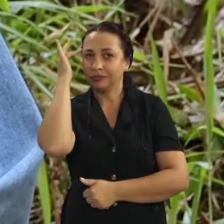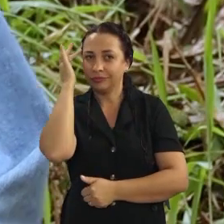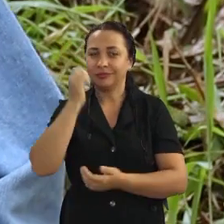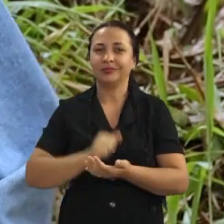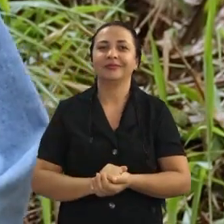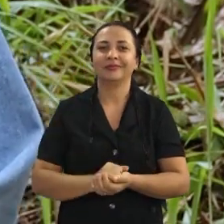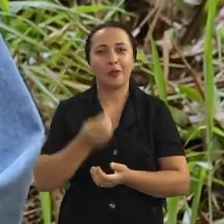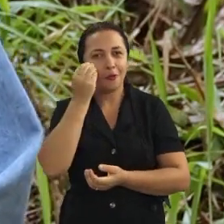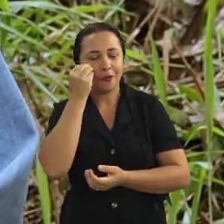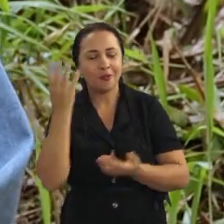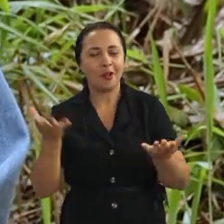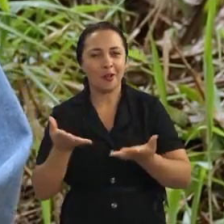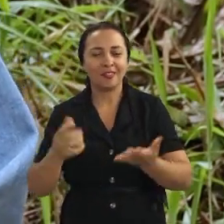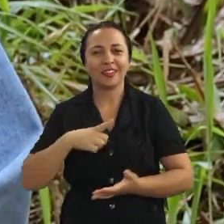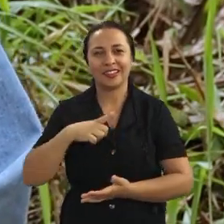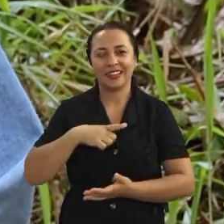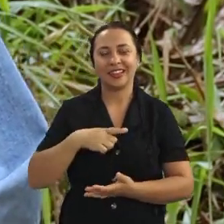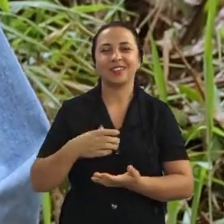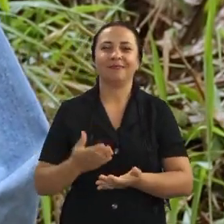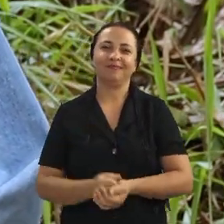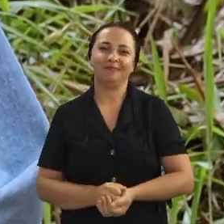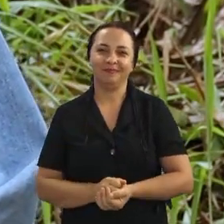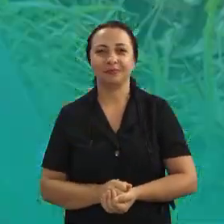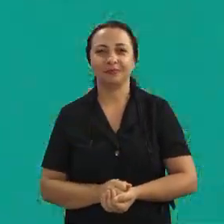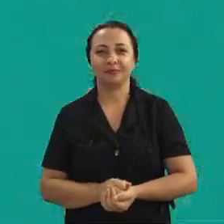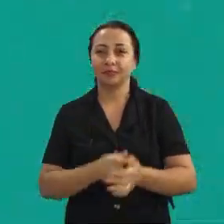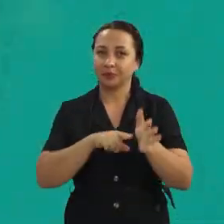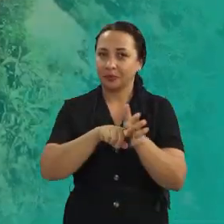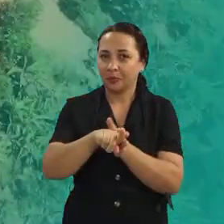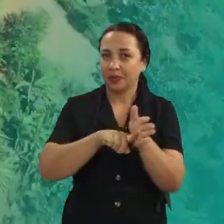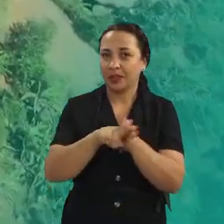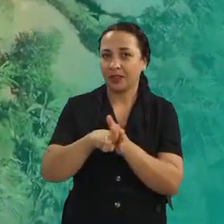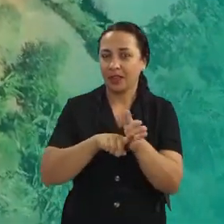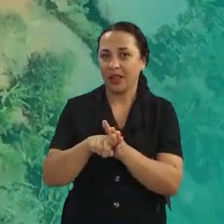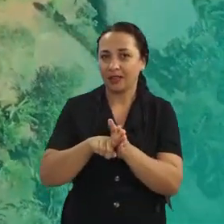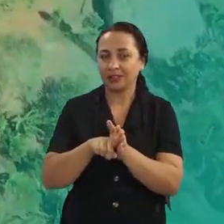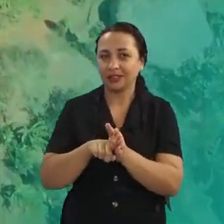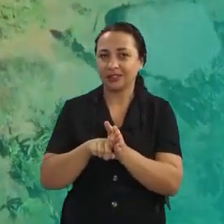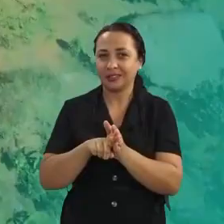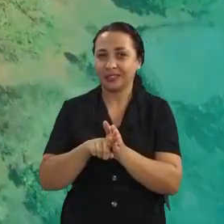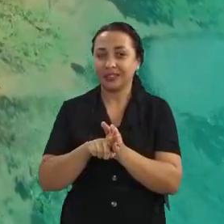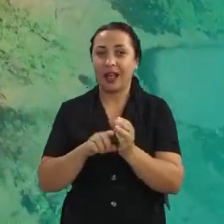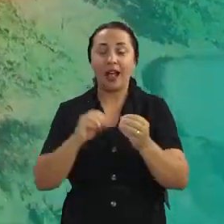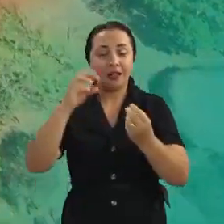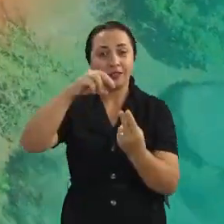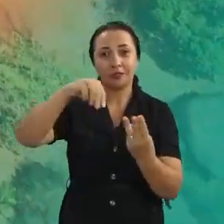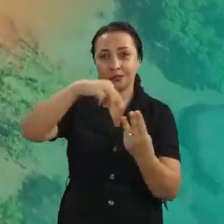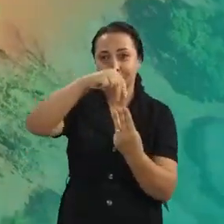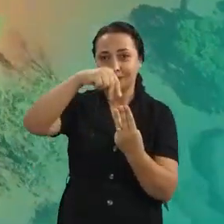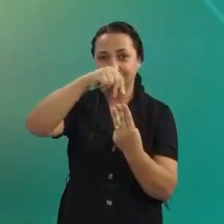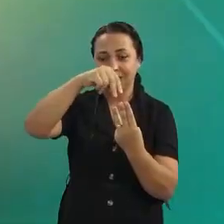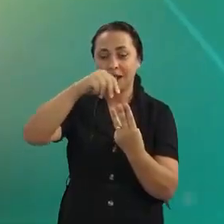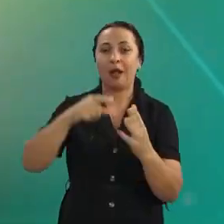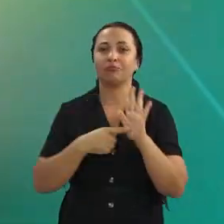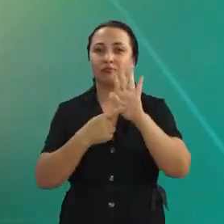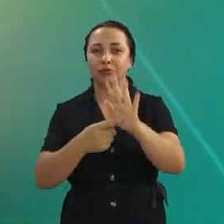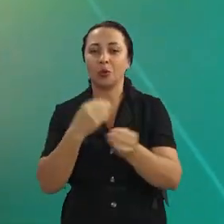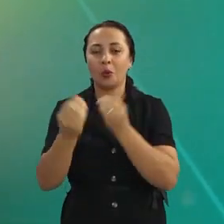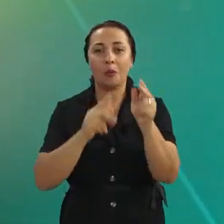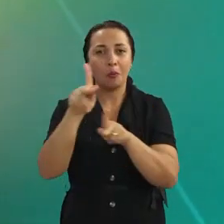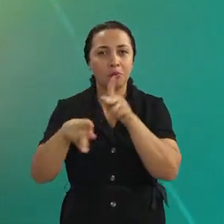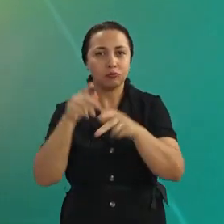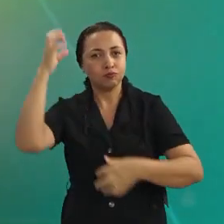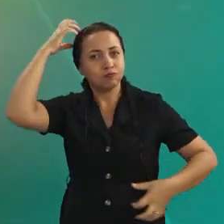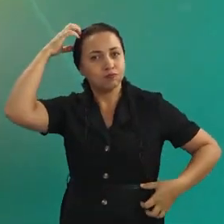pessoas vamos ver agora o que vai rolar no programa de hoje pesquisa da Universidade Federal de Sergipe mostra